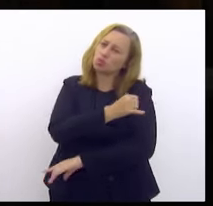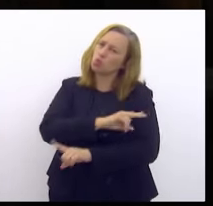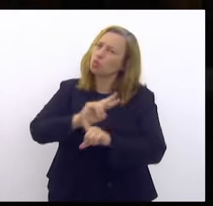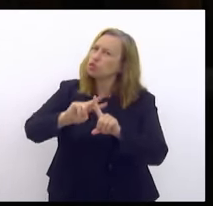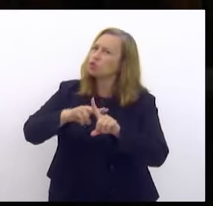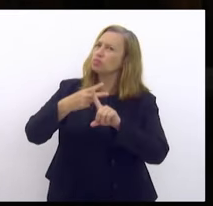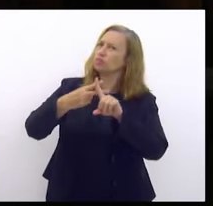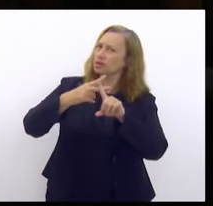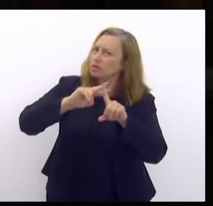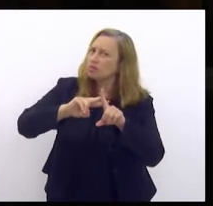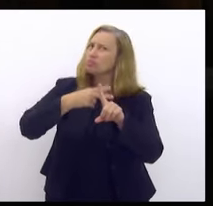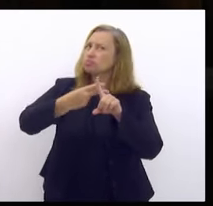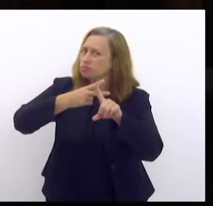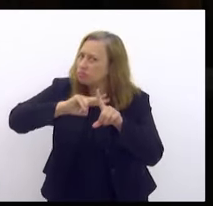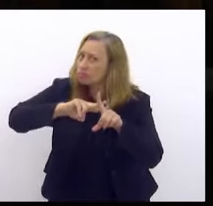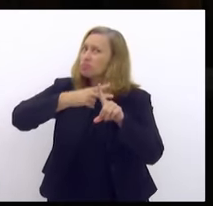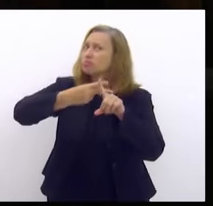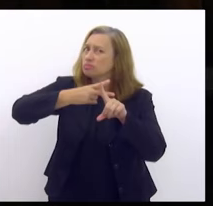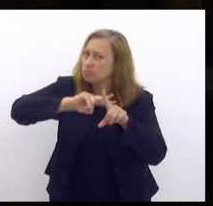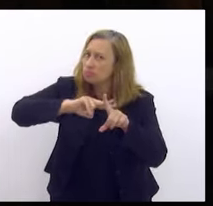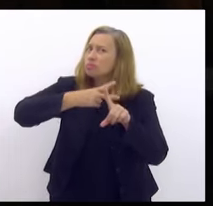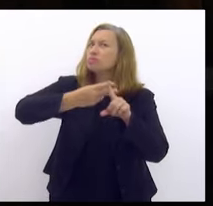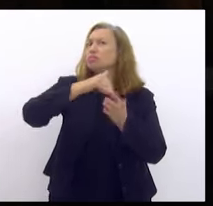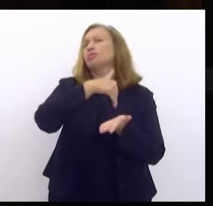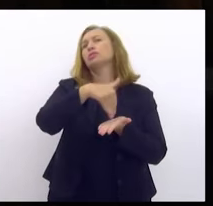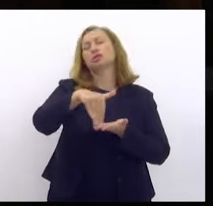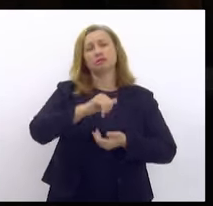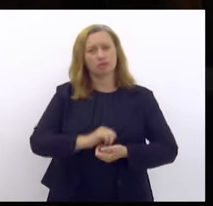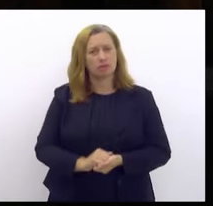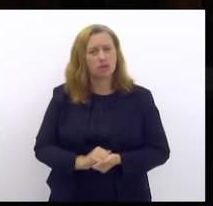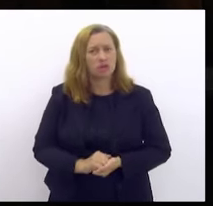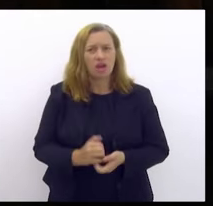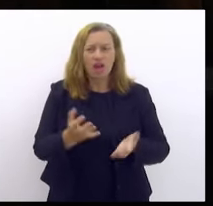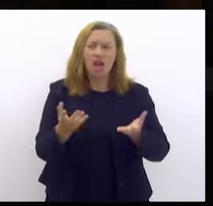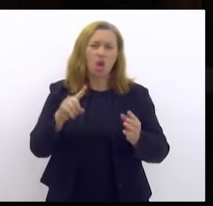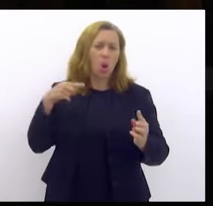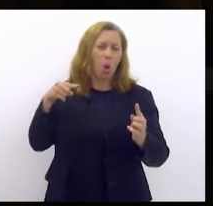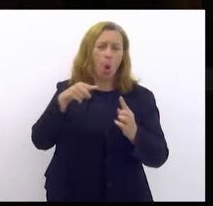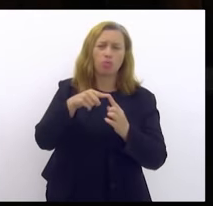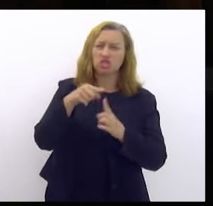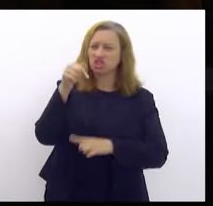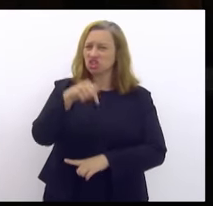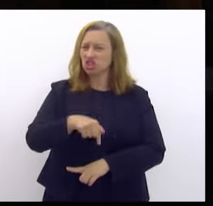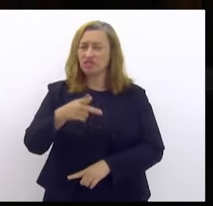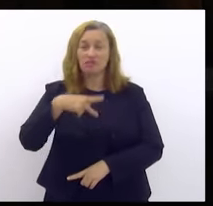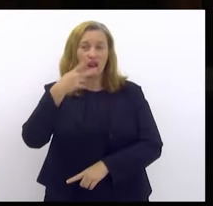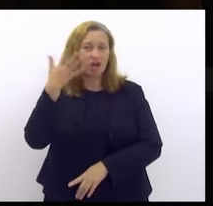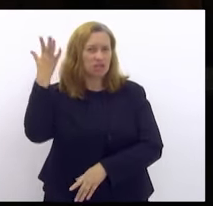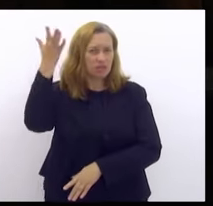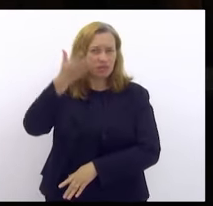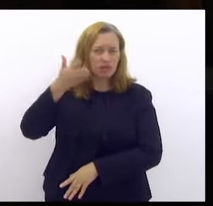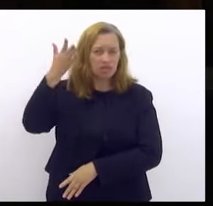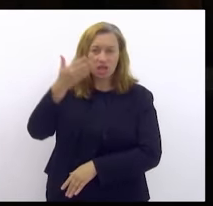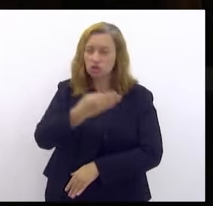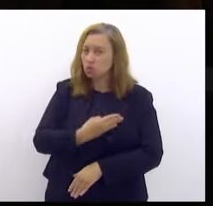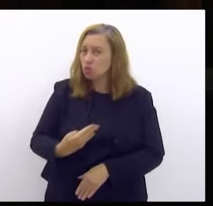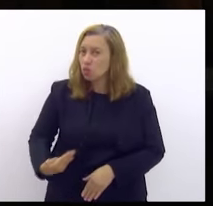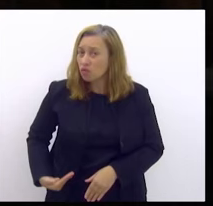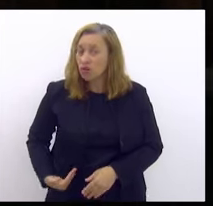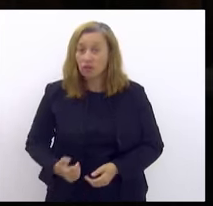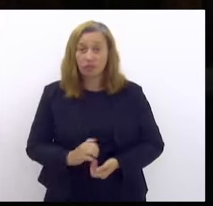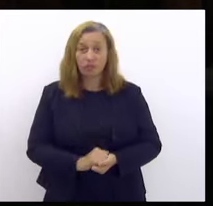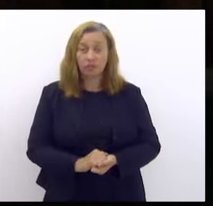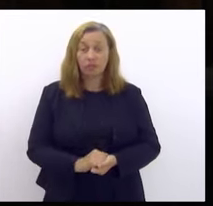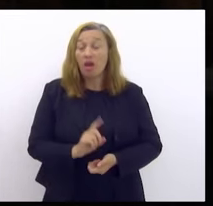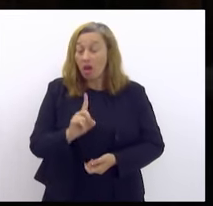multiplicado e multiplicado e multiplicado secretarias. Quero, de forma muito objetiva aqui, dizer que essa mensagem do governo é